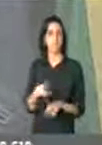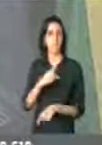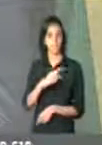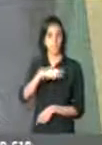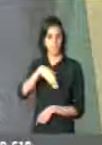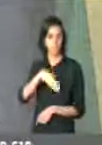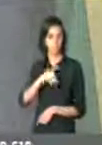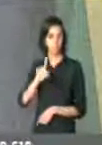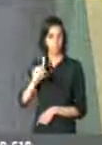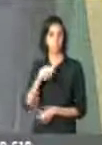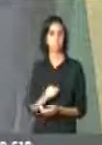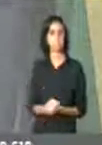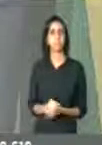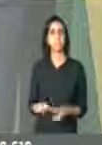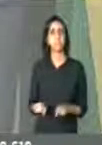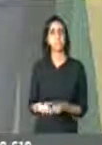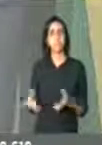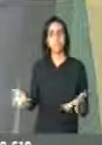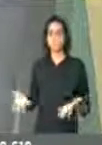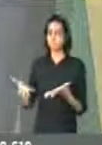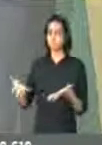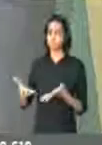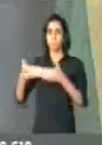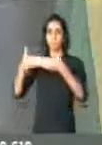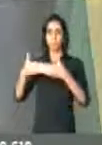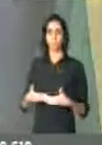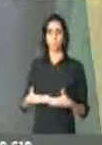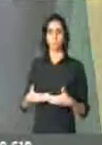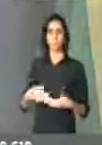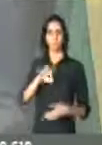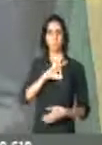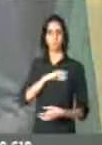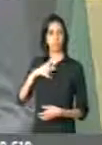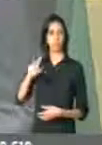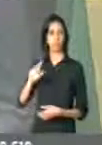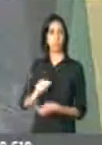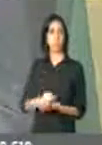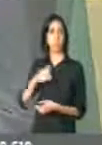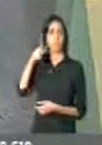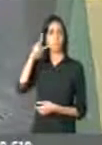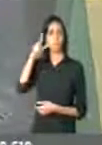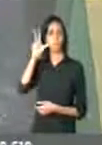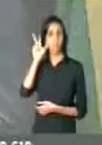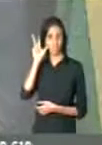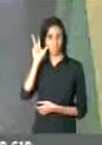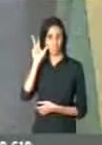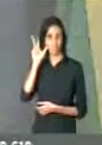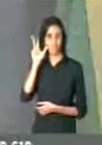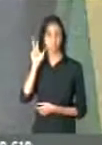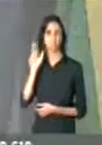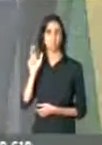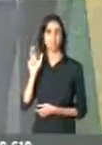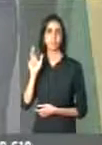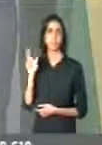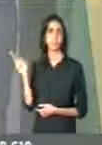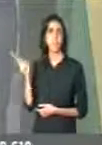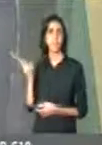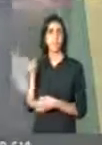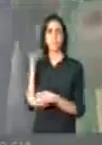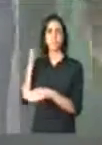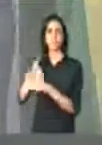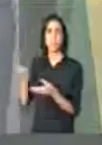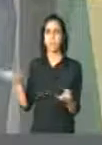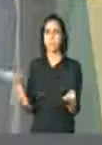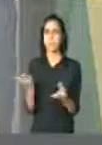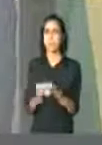da Associação dos Oficiais que ontem, ou melhor dizendo, anteontem, ingressaram com ação na